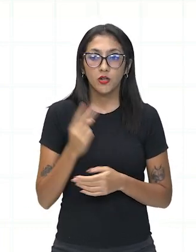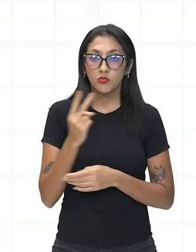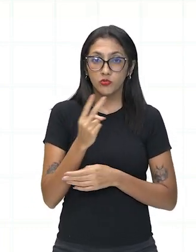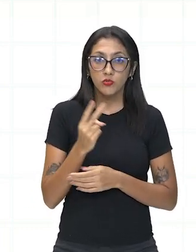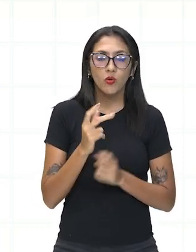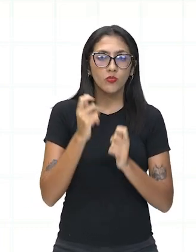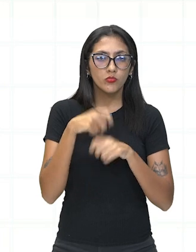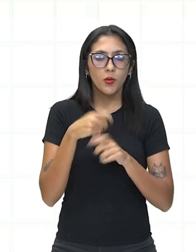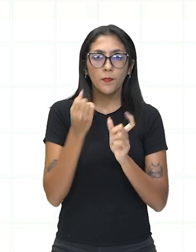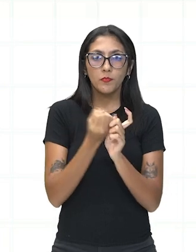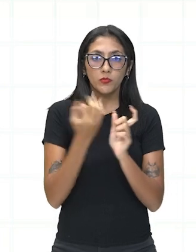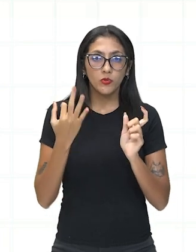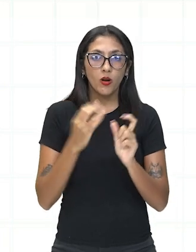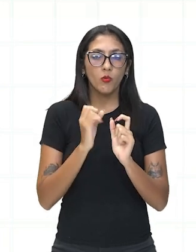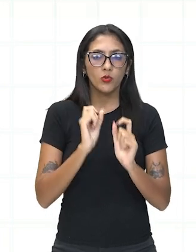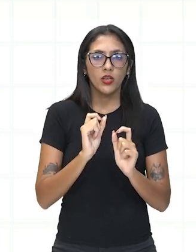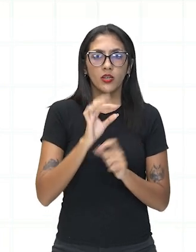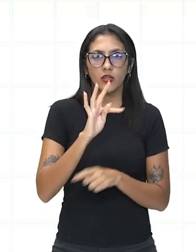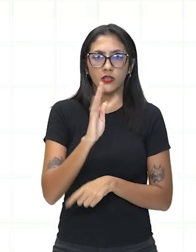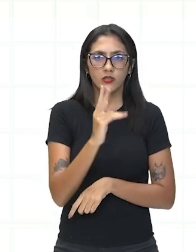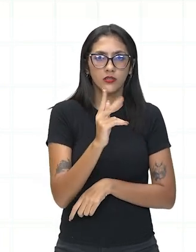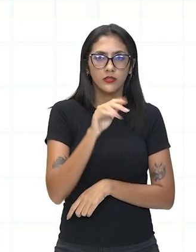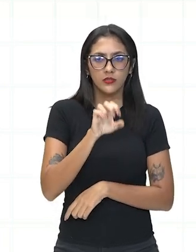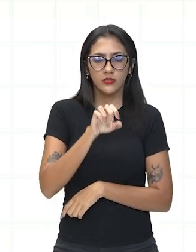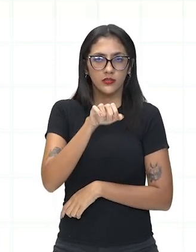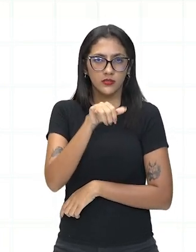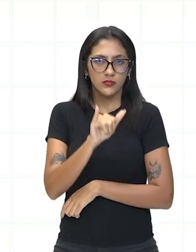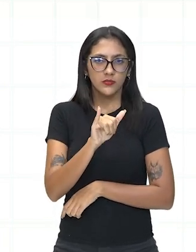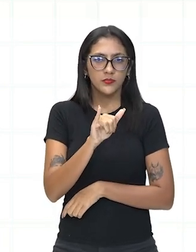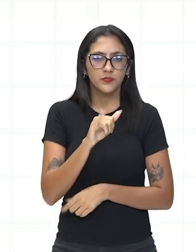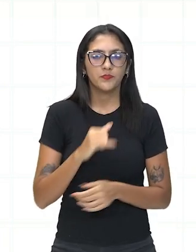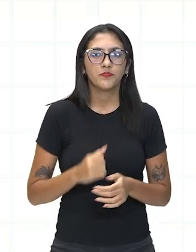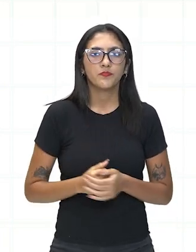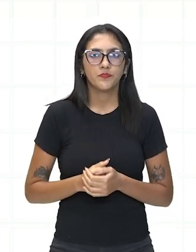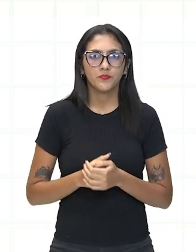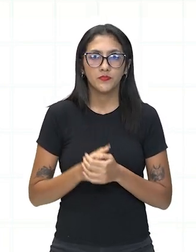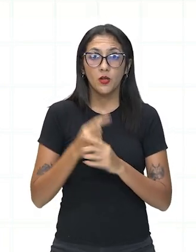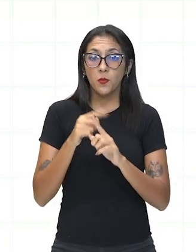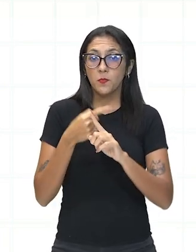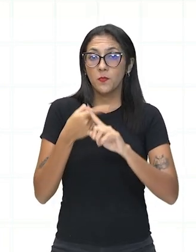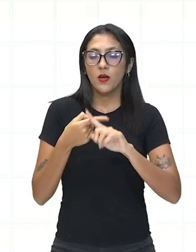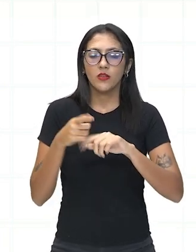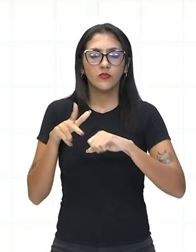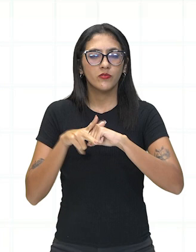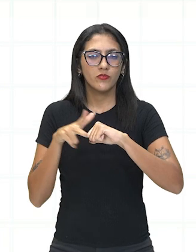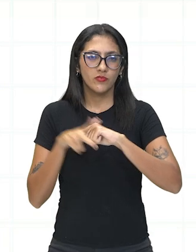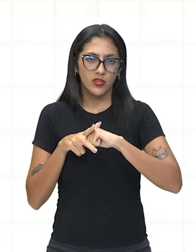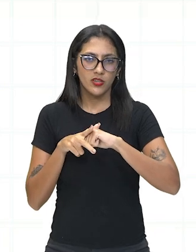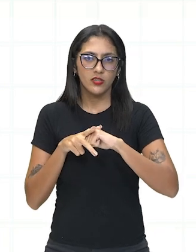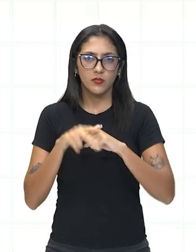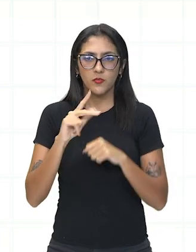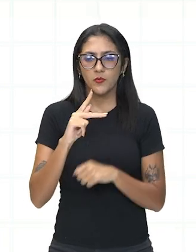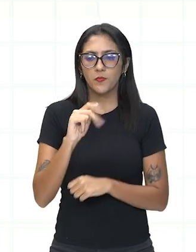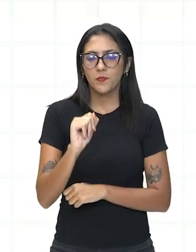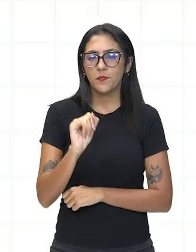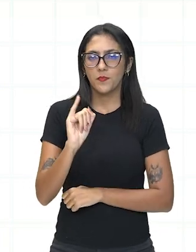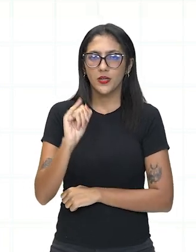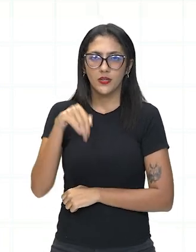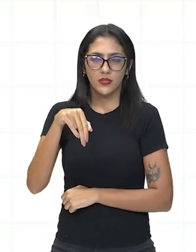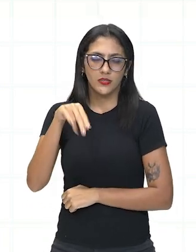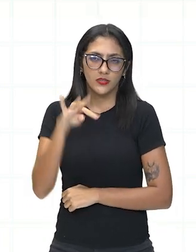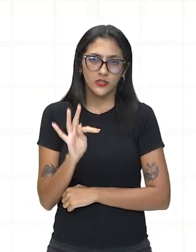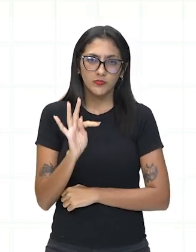certo? Eles ou elas. E depois, finalizo com o verb. Can they paint?